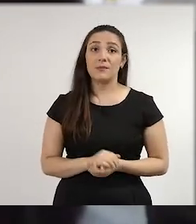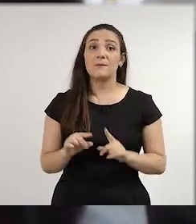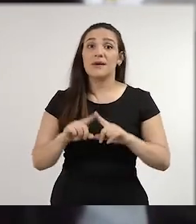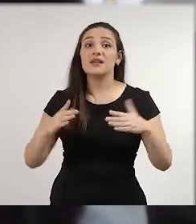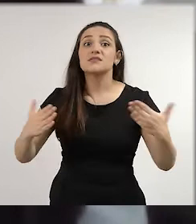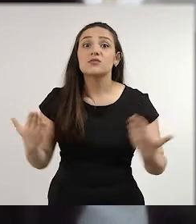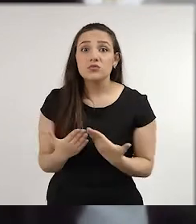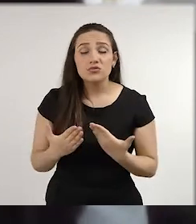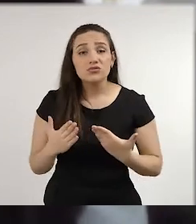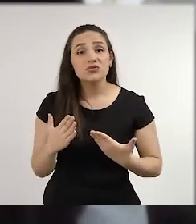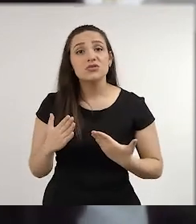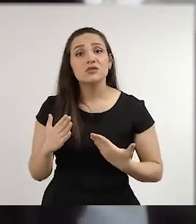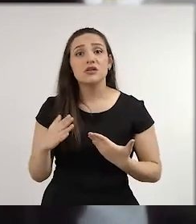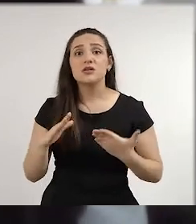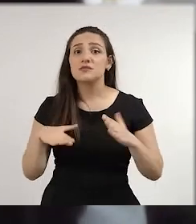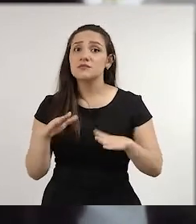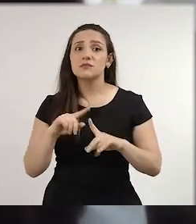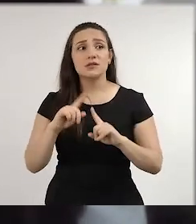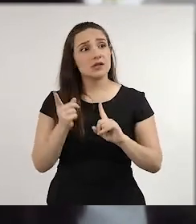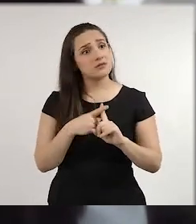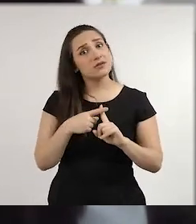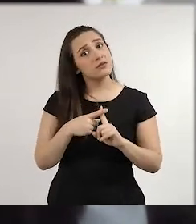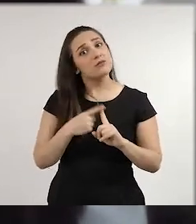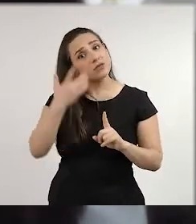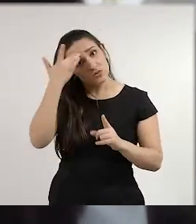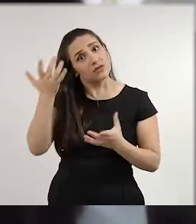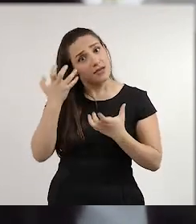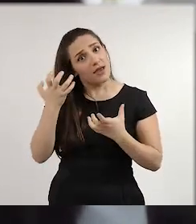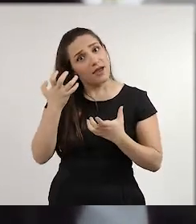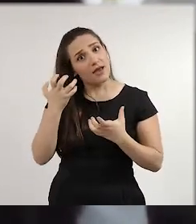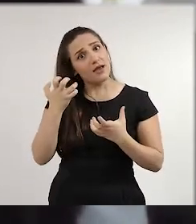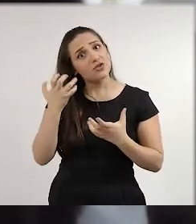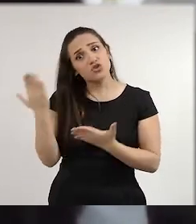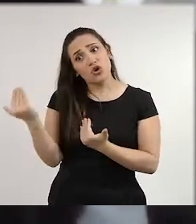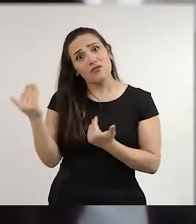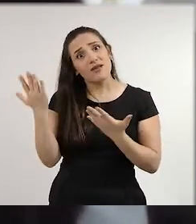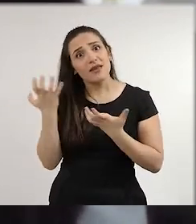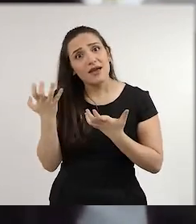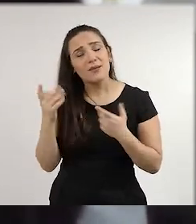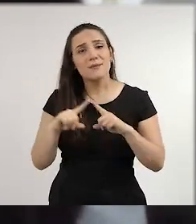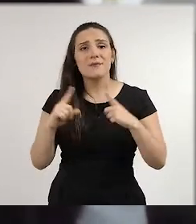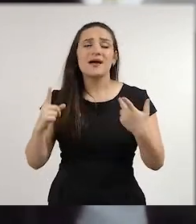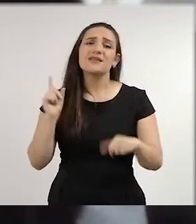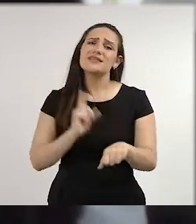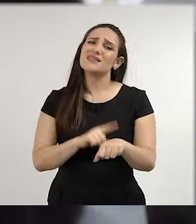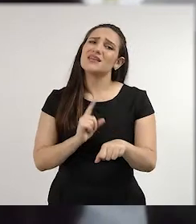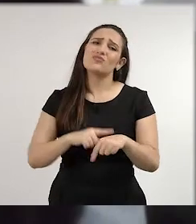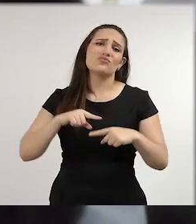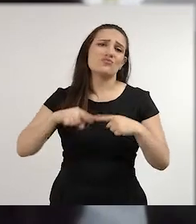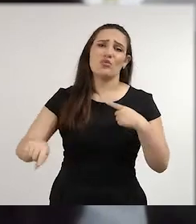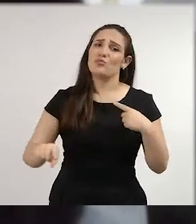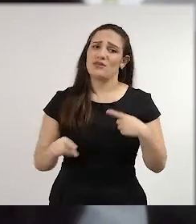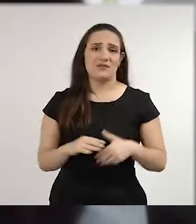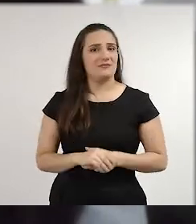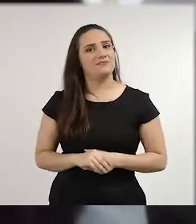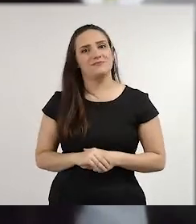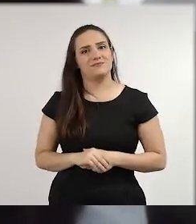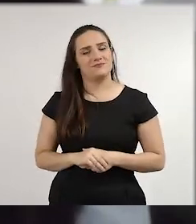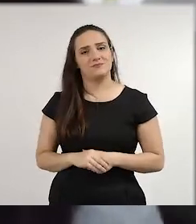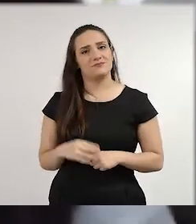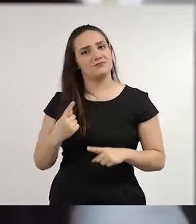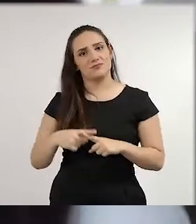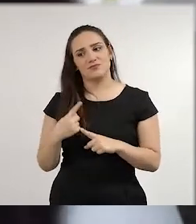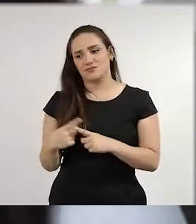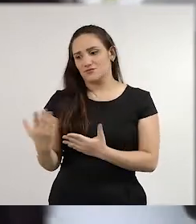que a gravidez nem sempre é indesejada, né? Às vezes ela é sim desejada, mas talvez seja num momento inoportuno, em que